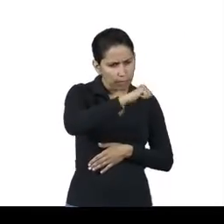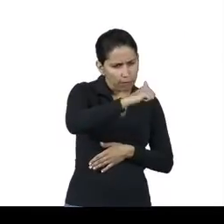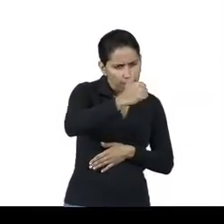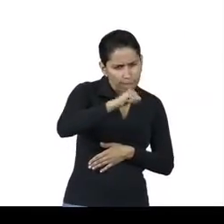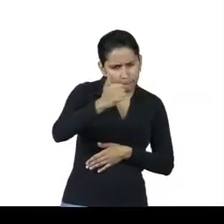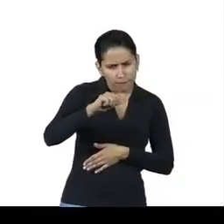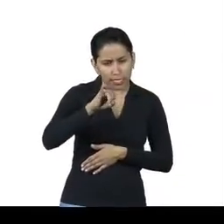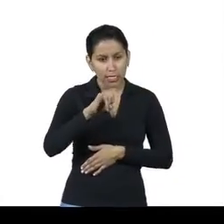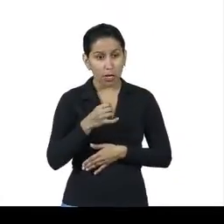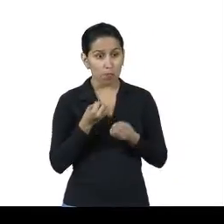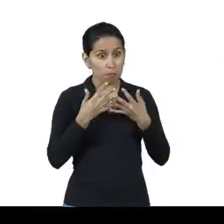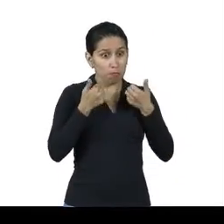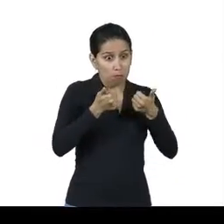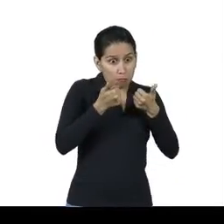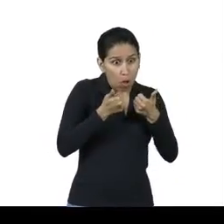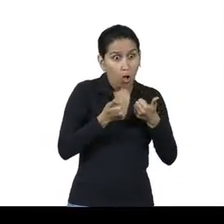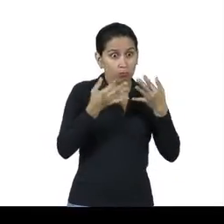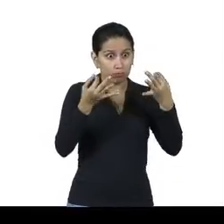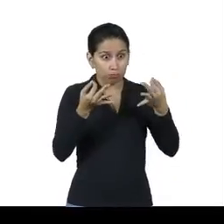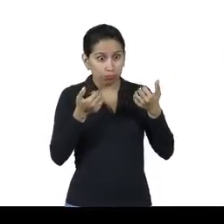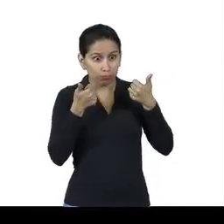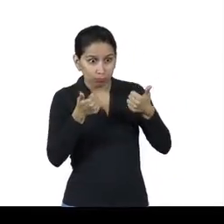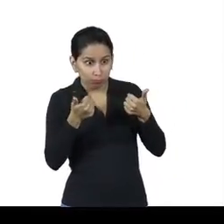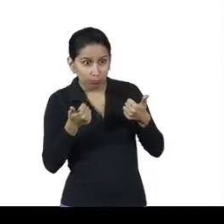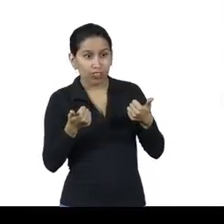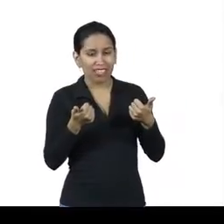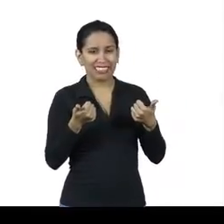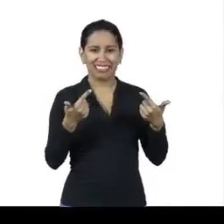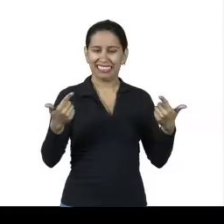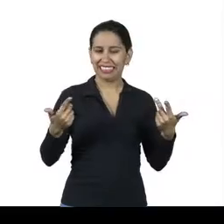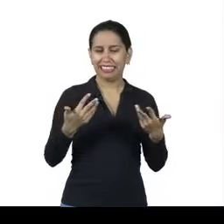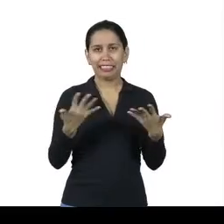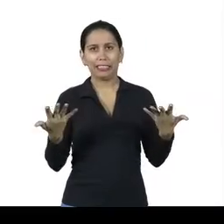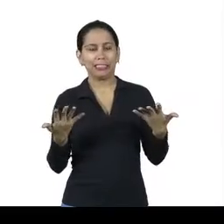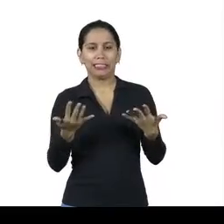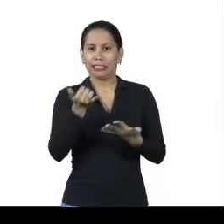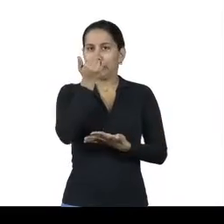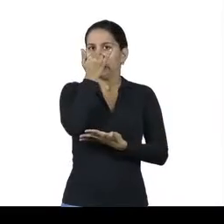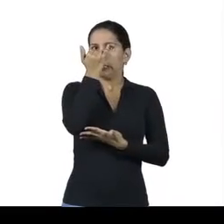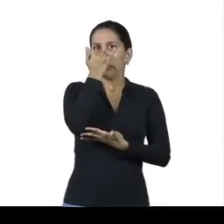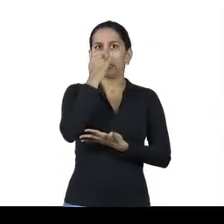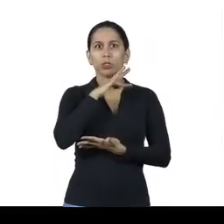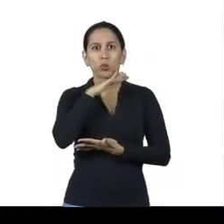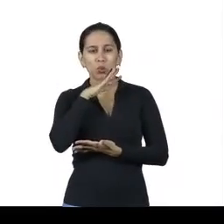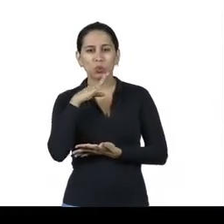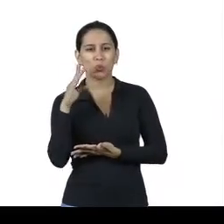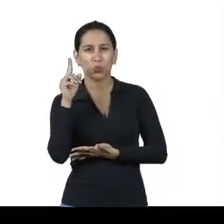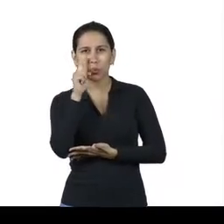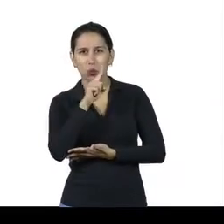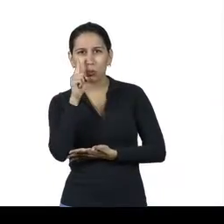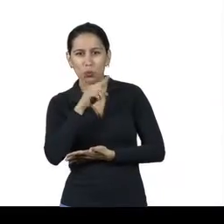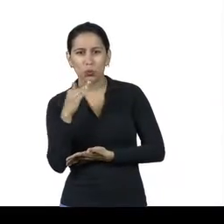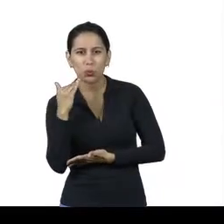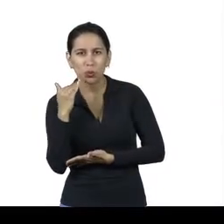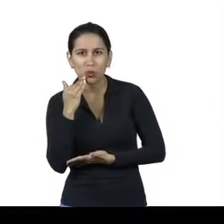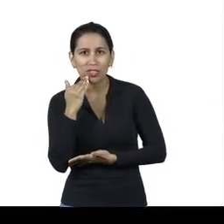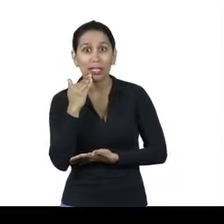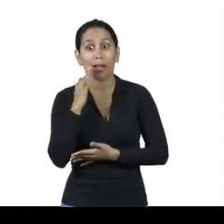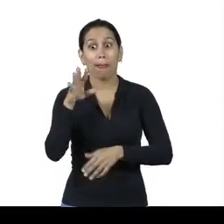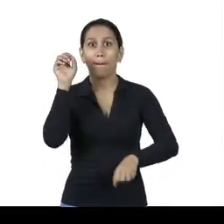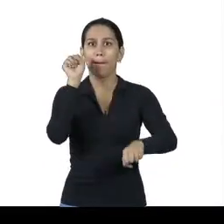operar. Caso constate alguma anormalidade que afete a segurança, você deve interromper a atividade e